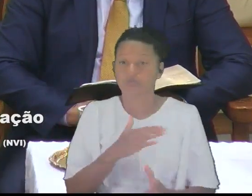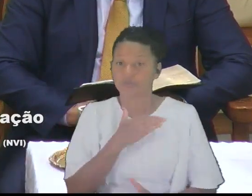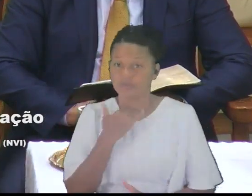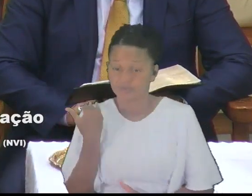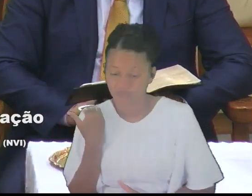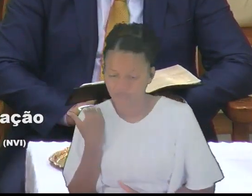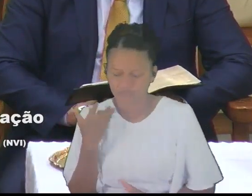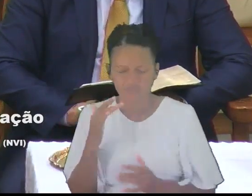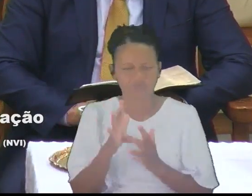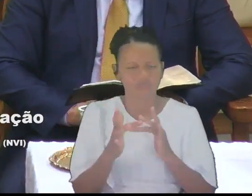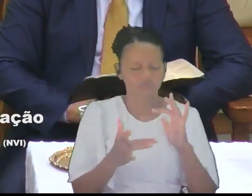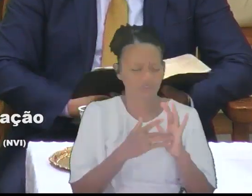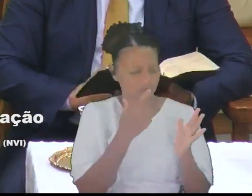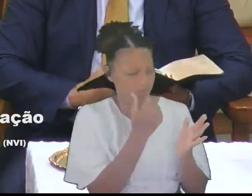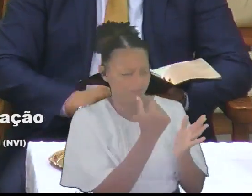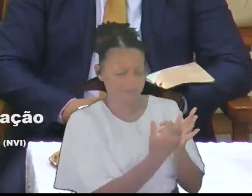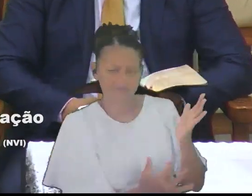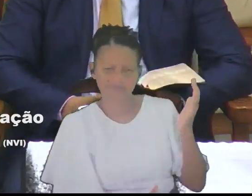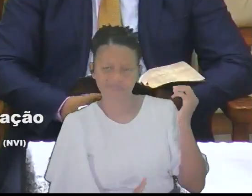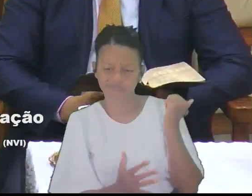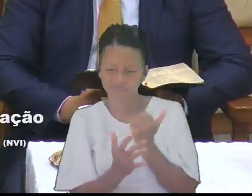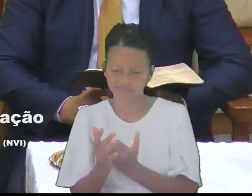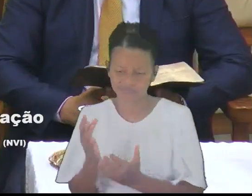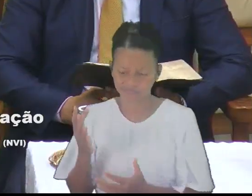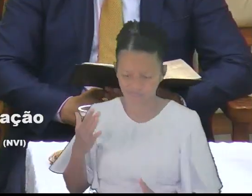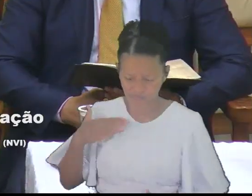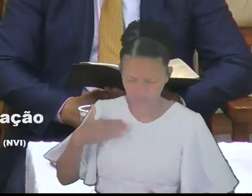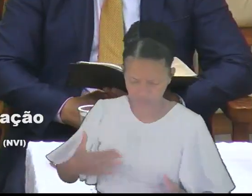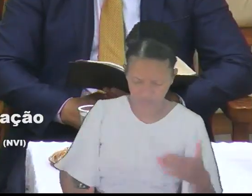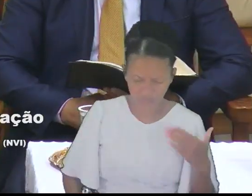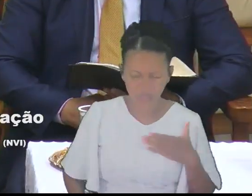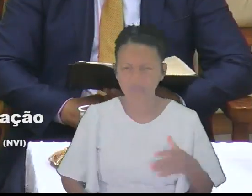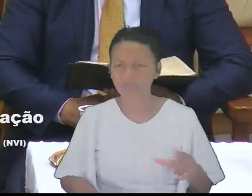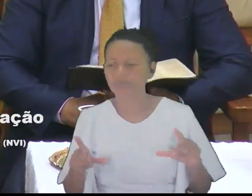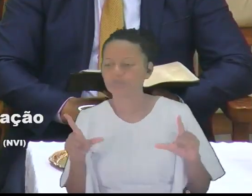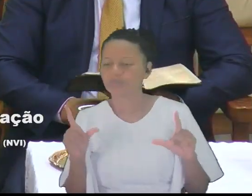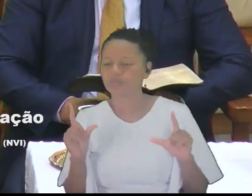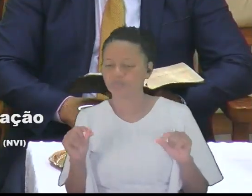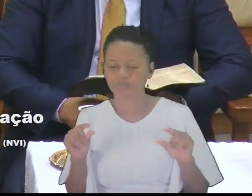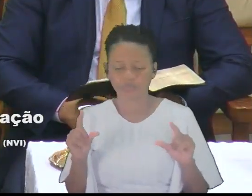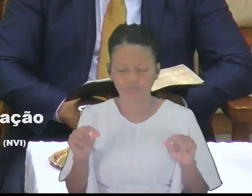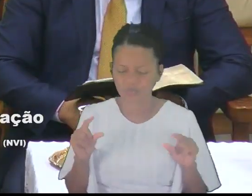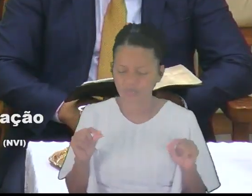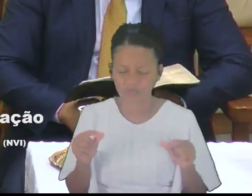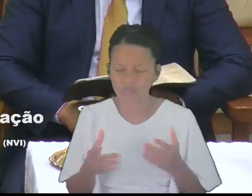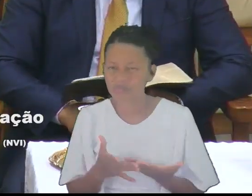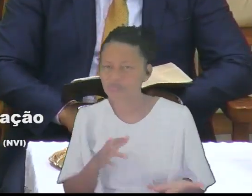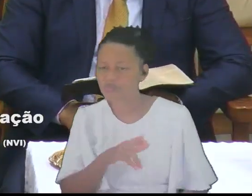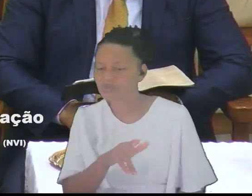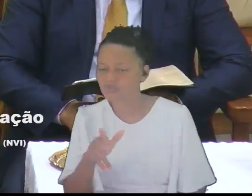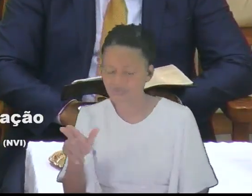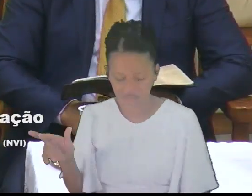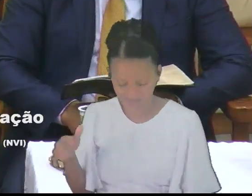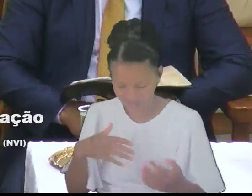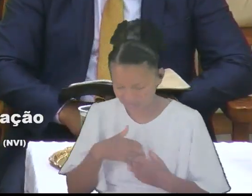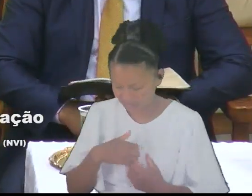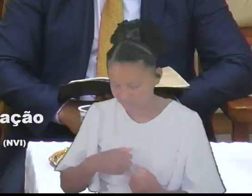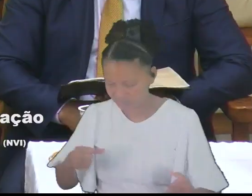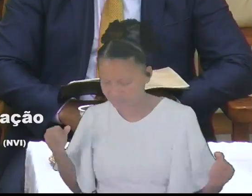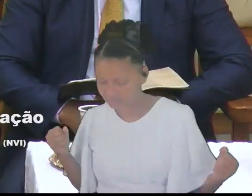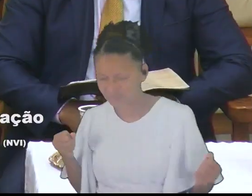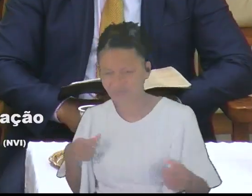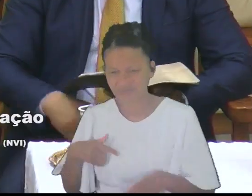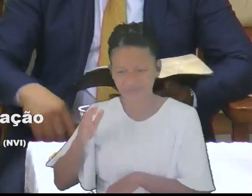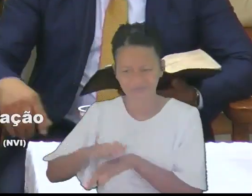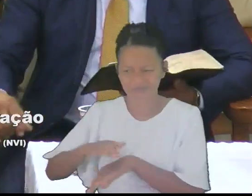Jesus derramou sangue, já que o véu do seu corpo foi o quê? O véu do seu corpo foi o quê, irmãos? Rasgado. Aí o